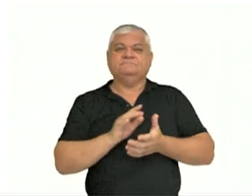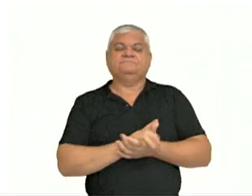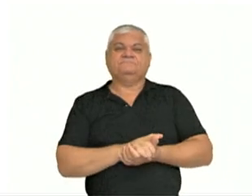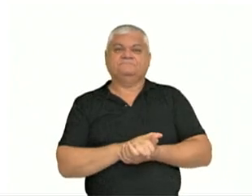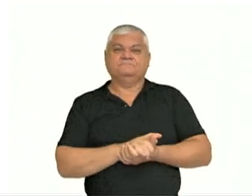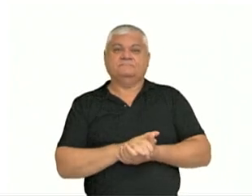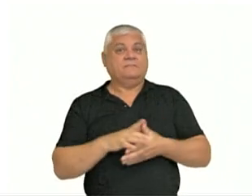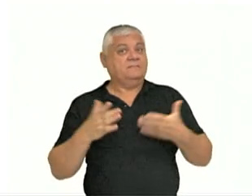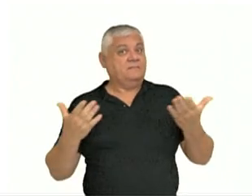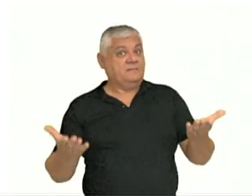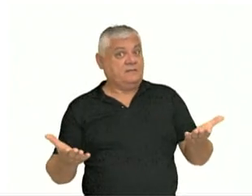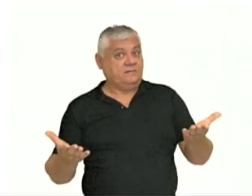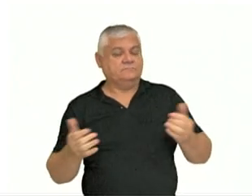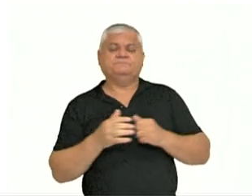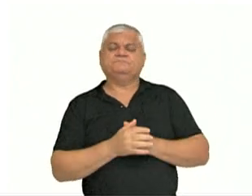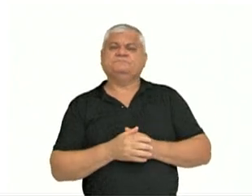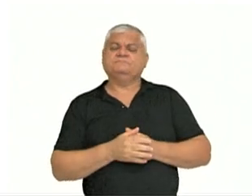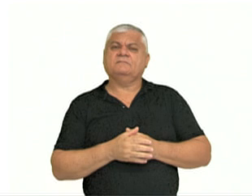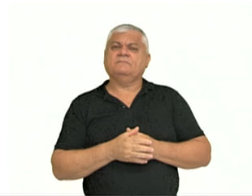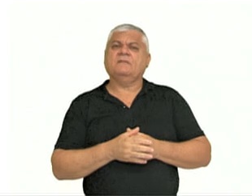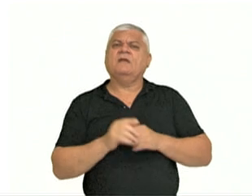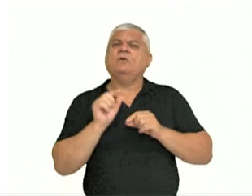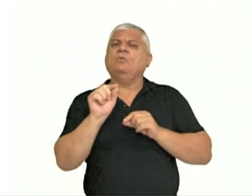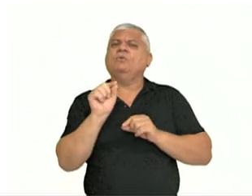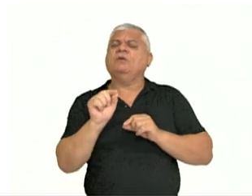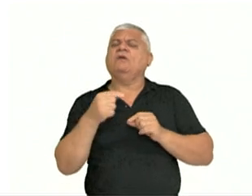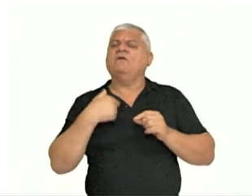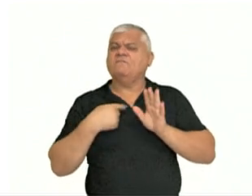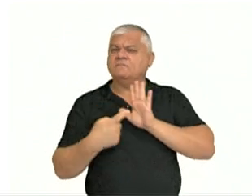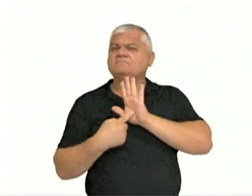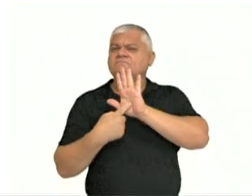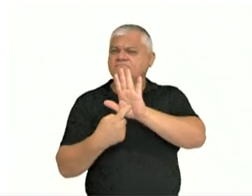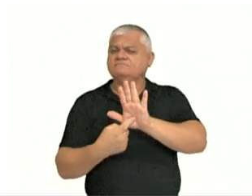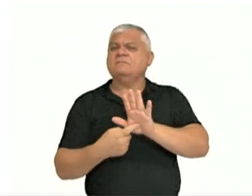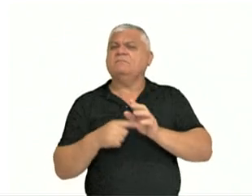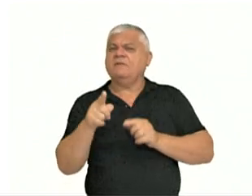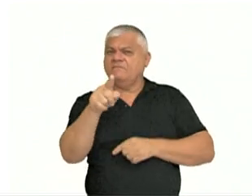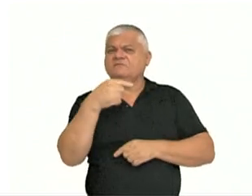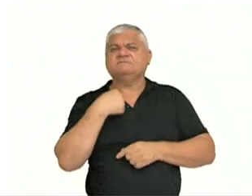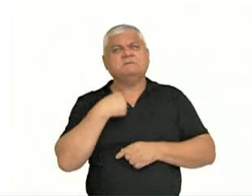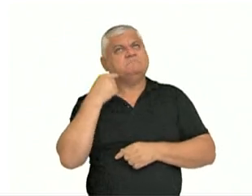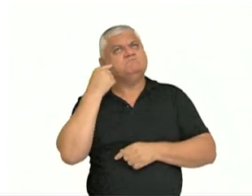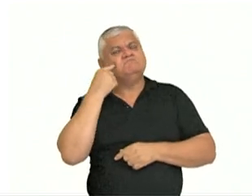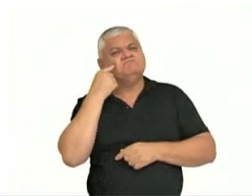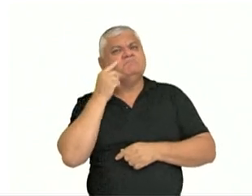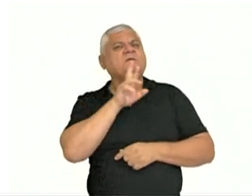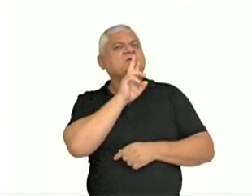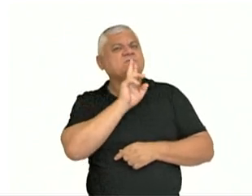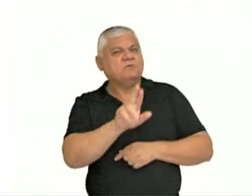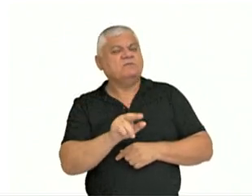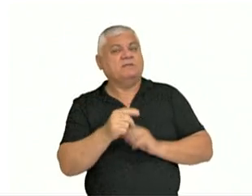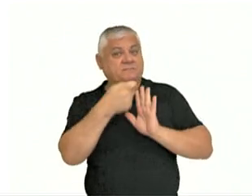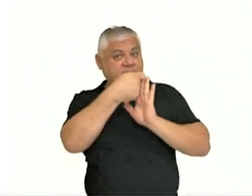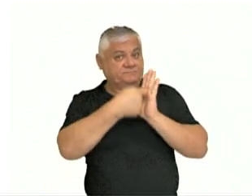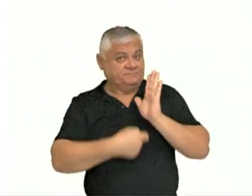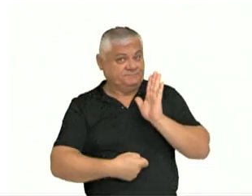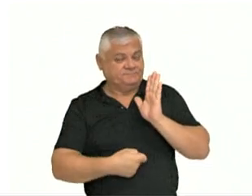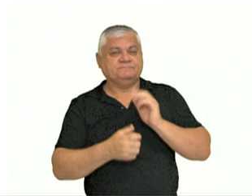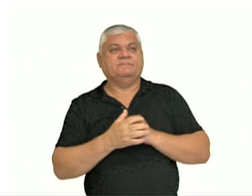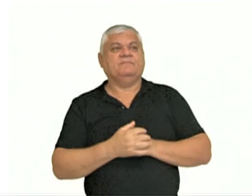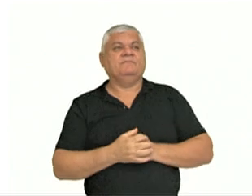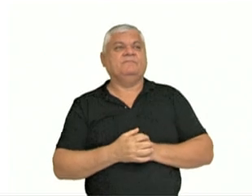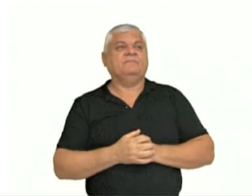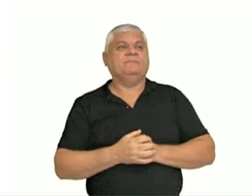E com base nisso que nós falamos até aqui, eu trouxe aqui uma questão para você responder aí no seu material.